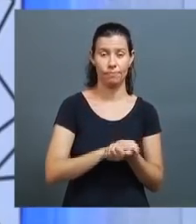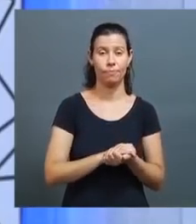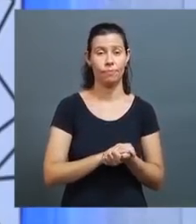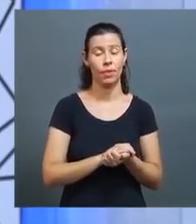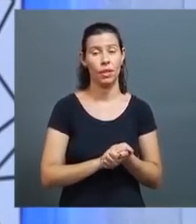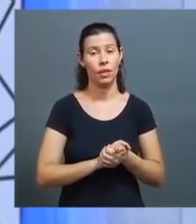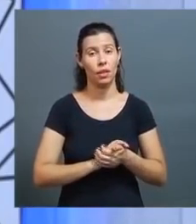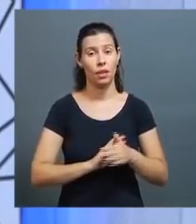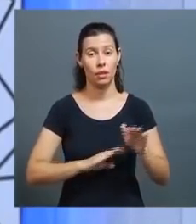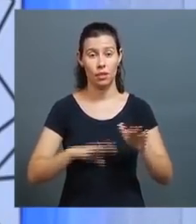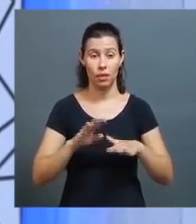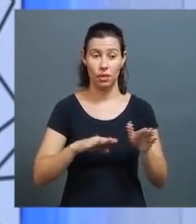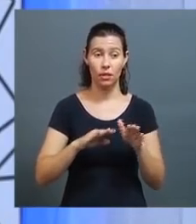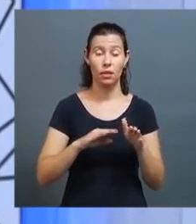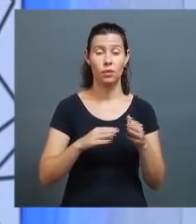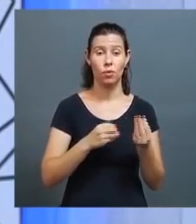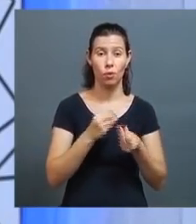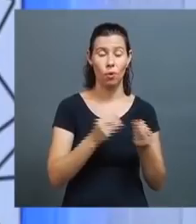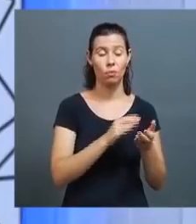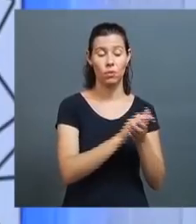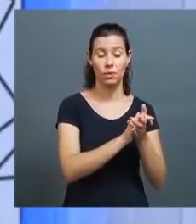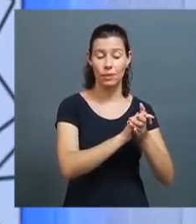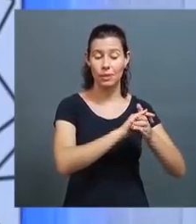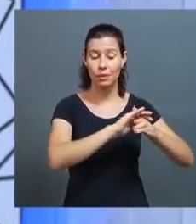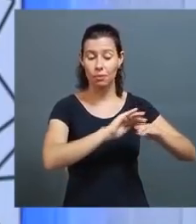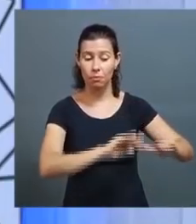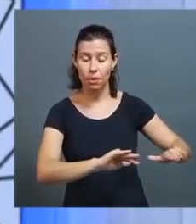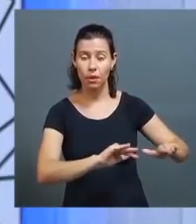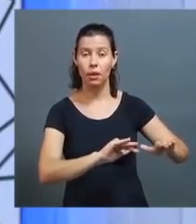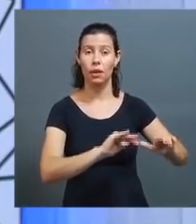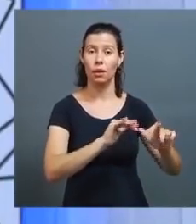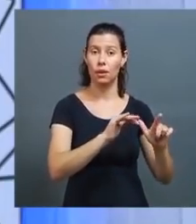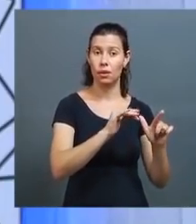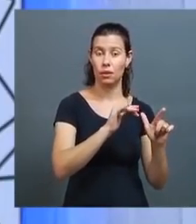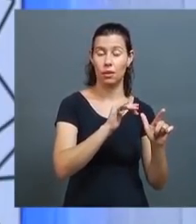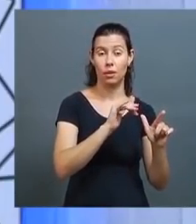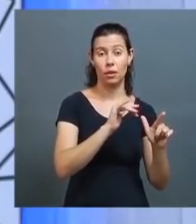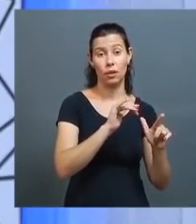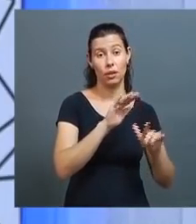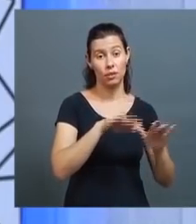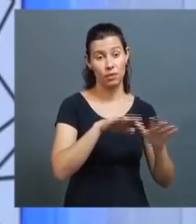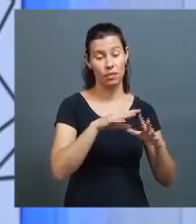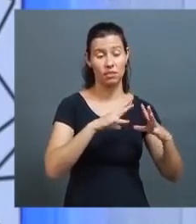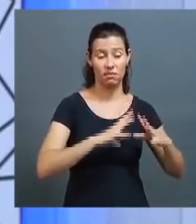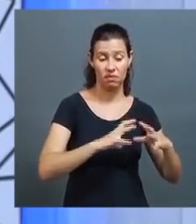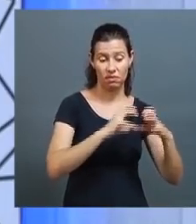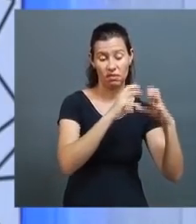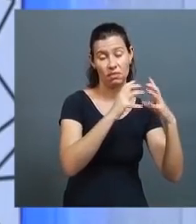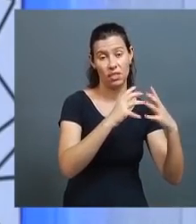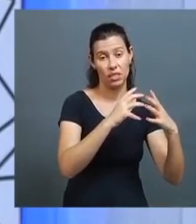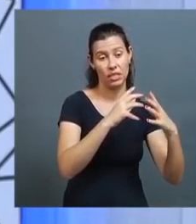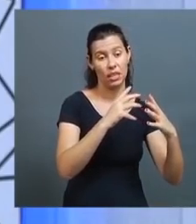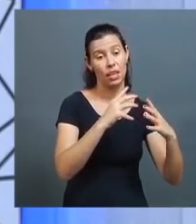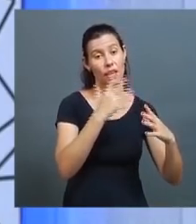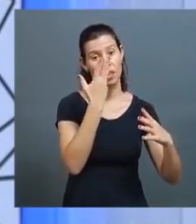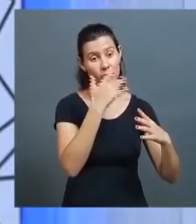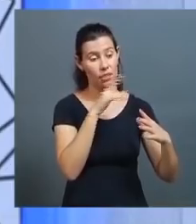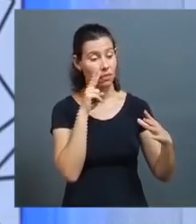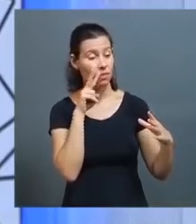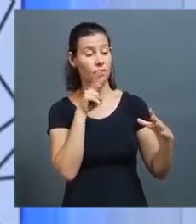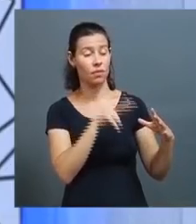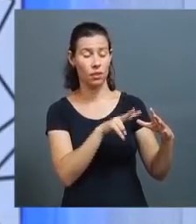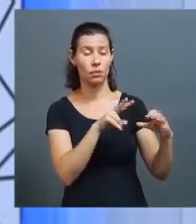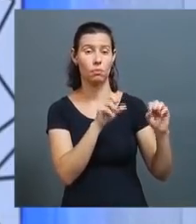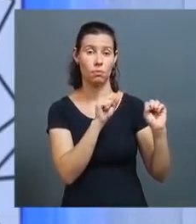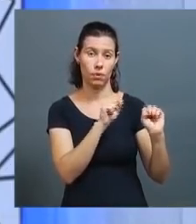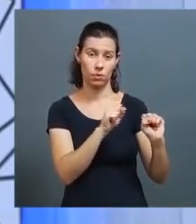se deu esse processo de separação no âmbito familiar, que normalmente é um processo de muito conflito, né? É claro que isso